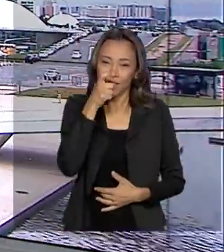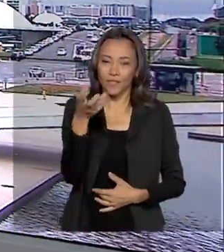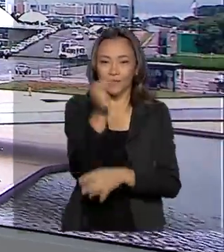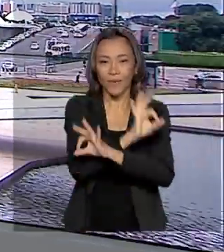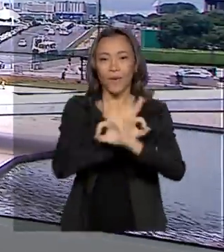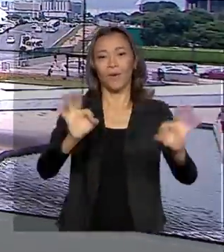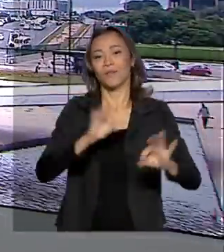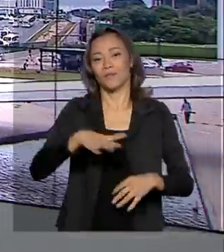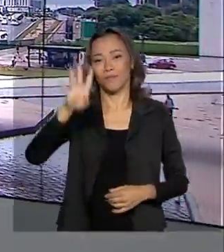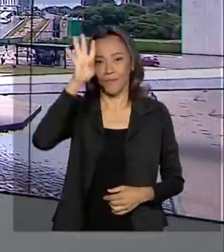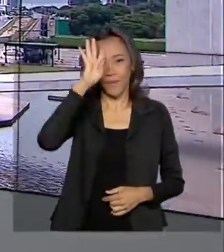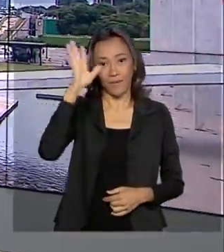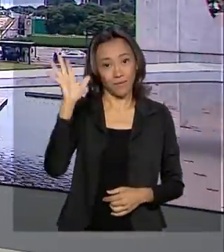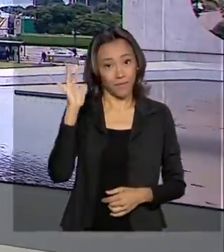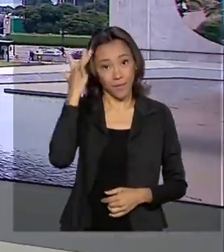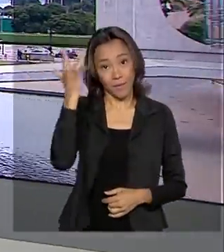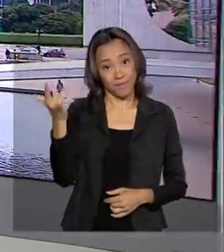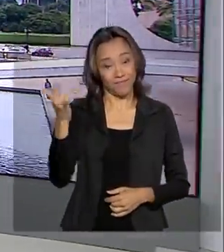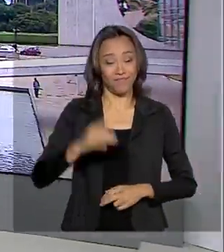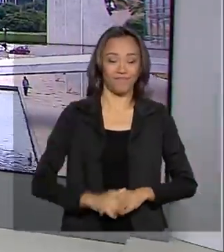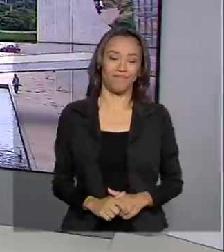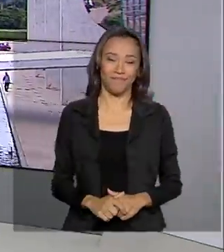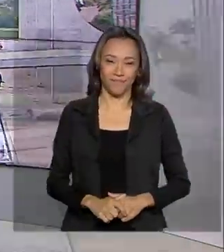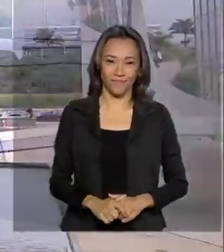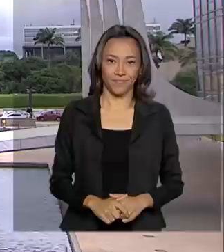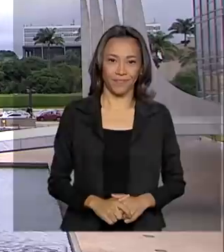ótima quarta feira para você até amanhã